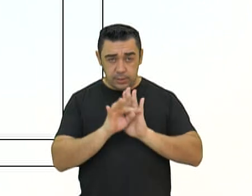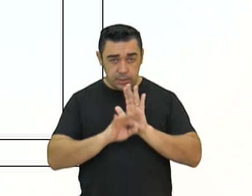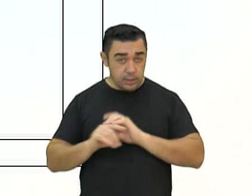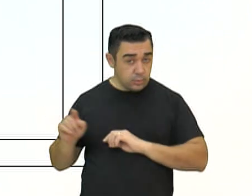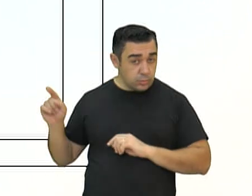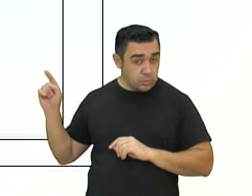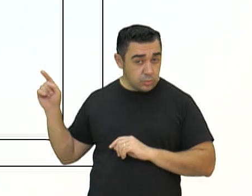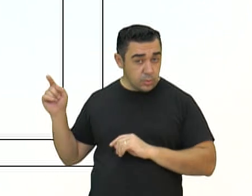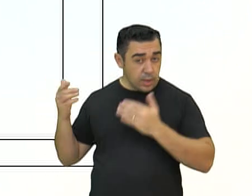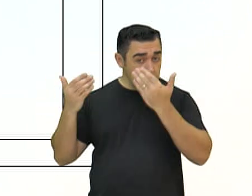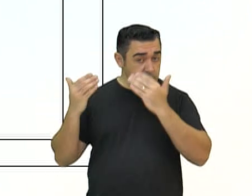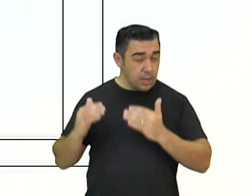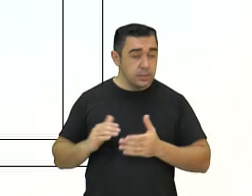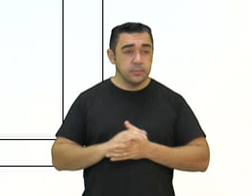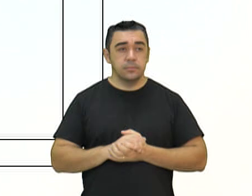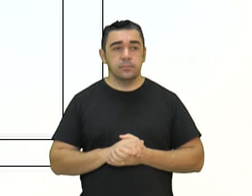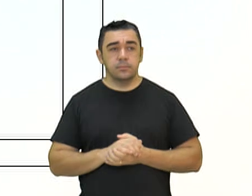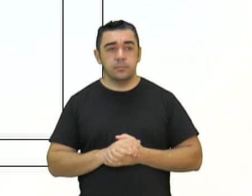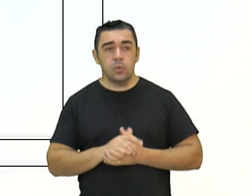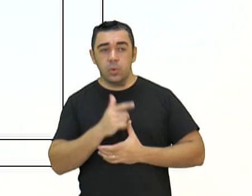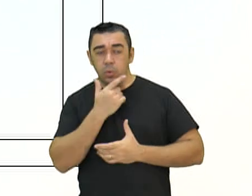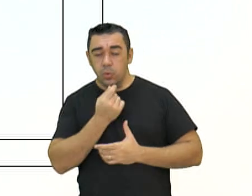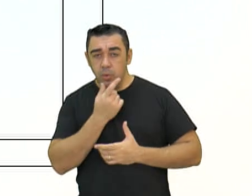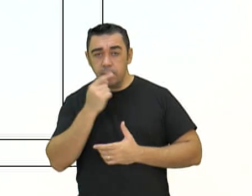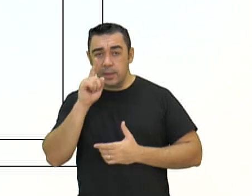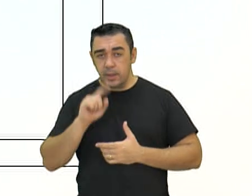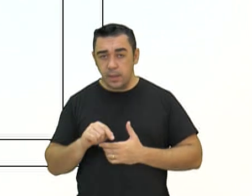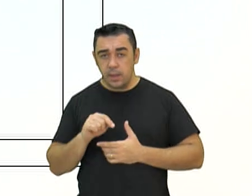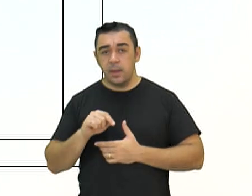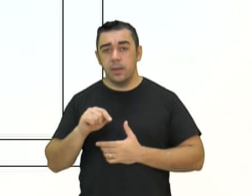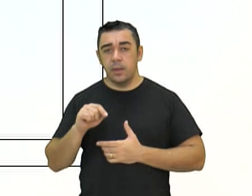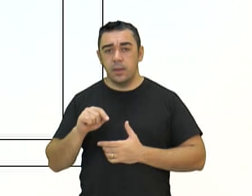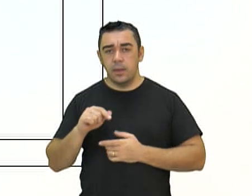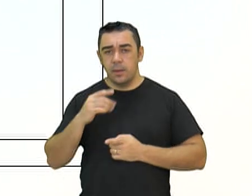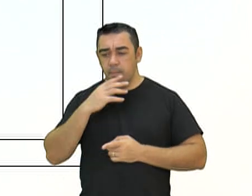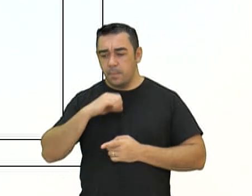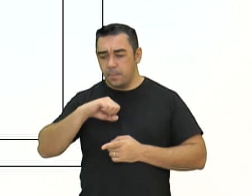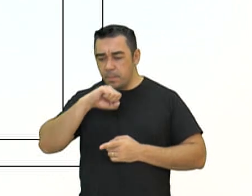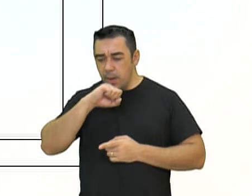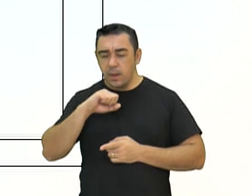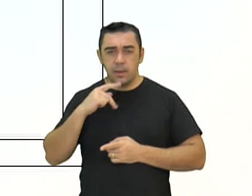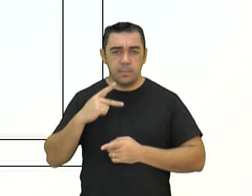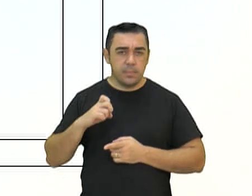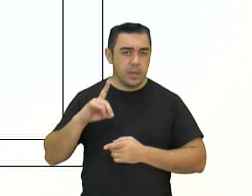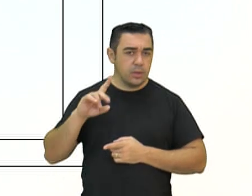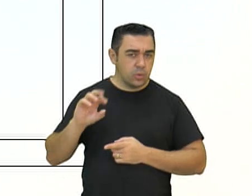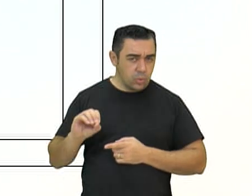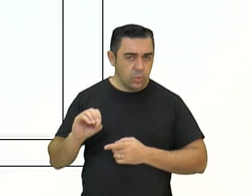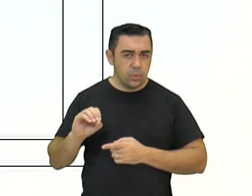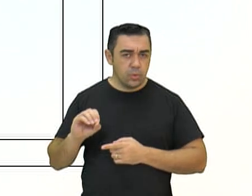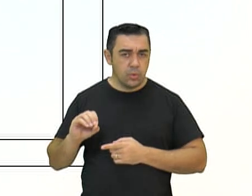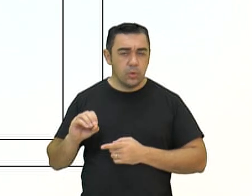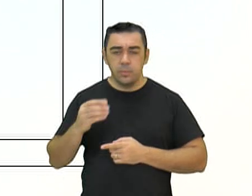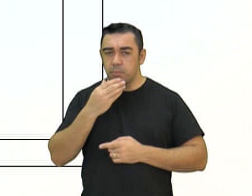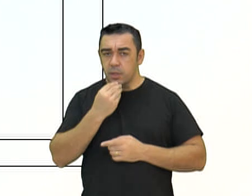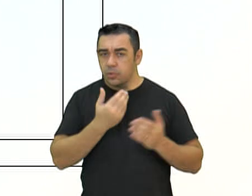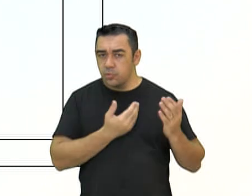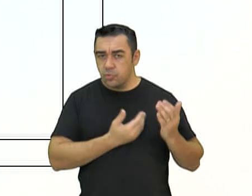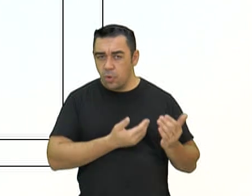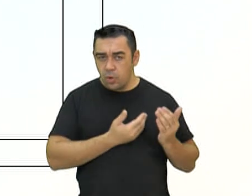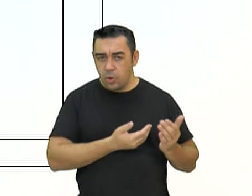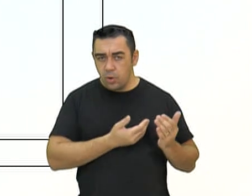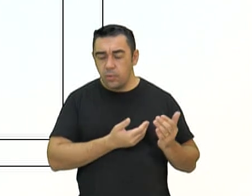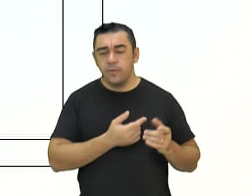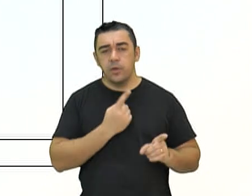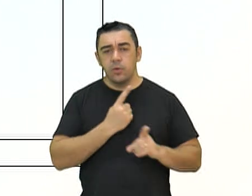para a gente analisar. Didi é um mordomo, pai de Pedro, um jovem menino. Ambos acham um mapa entre